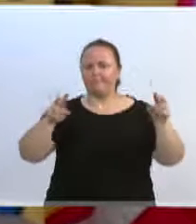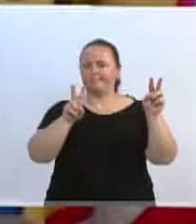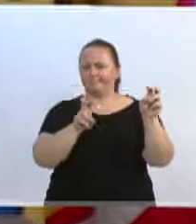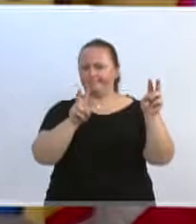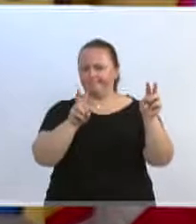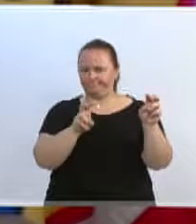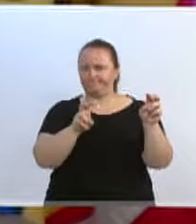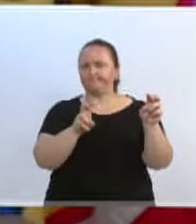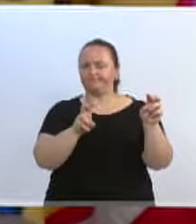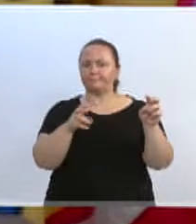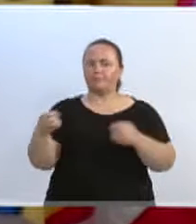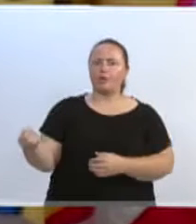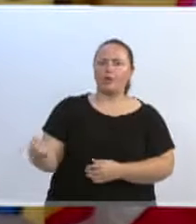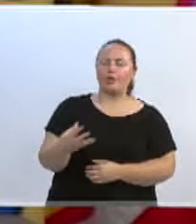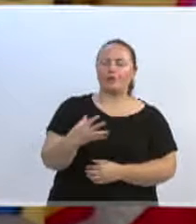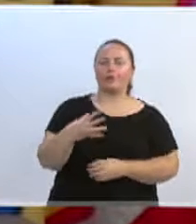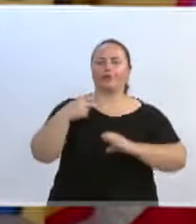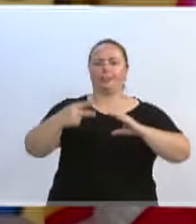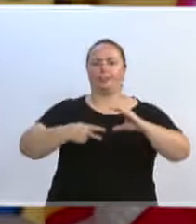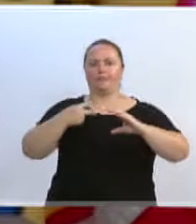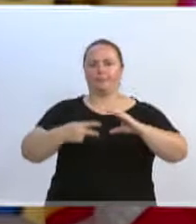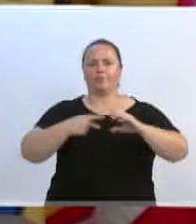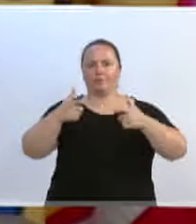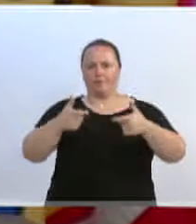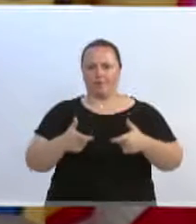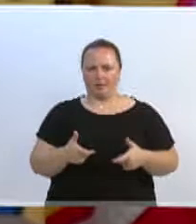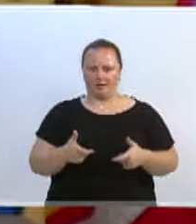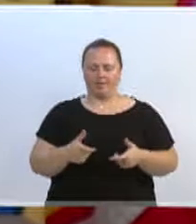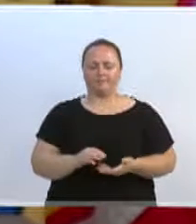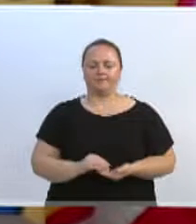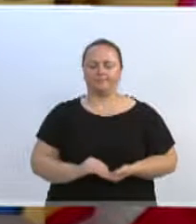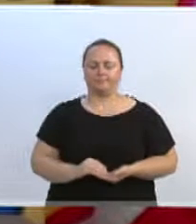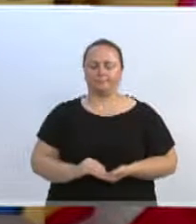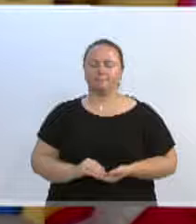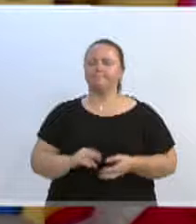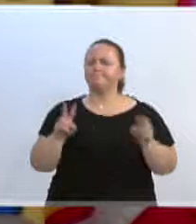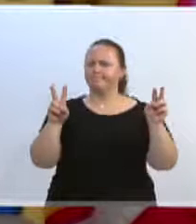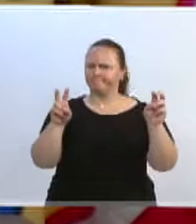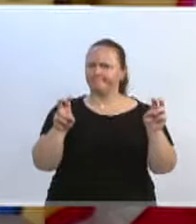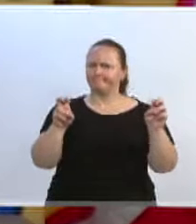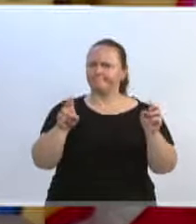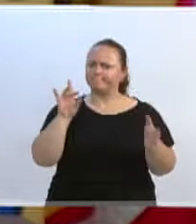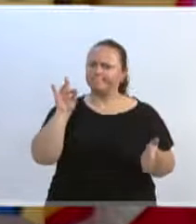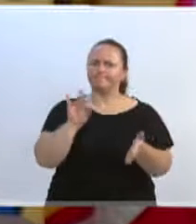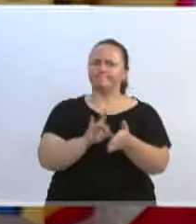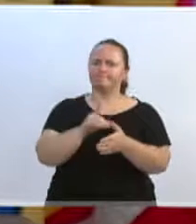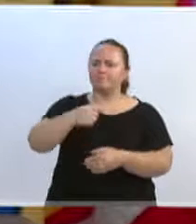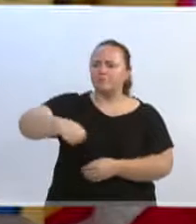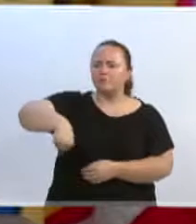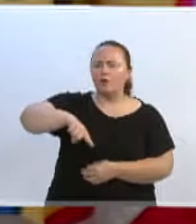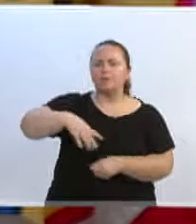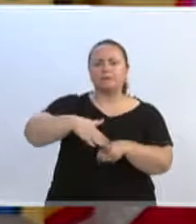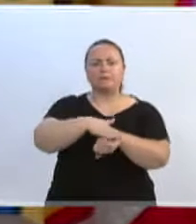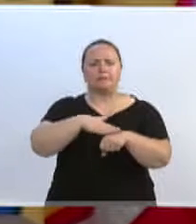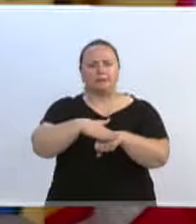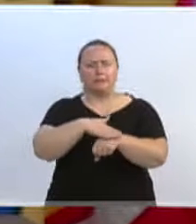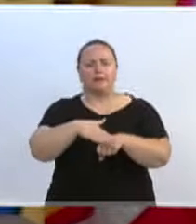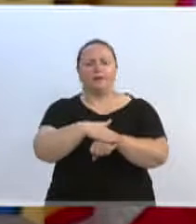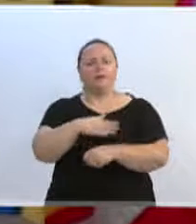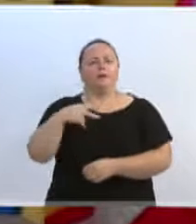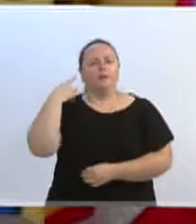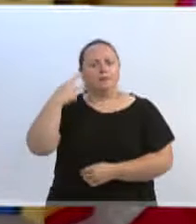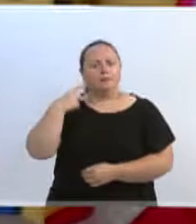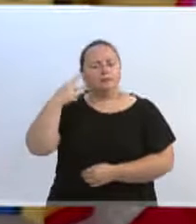da nova Casa Legislativa. E aí eu quero trazer aqui uma temática para que a gente possa realmente conversar com todos os vereadores, né,